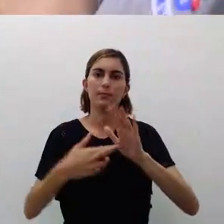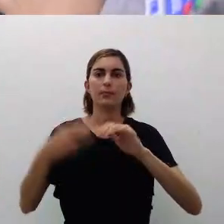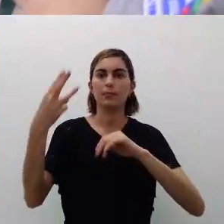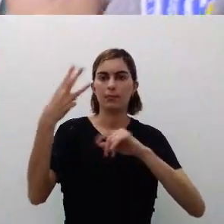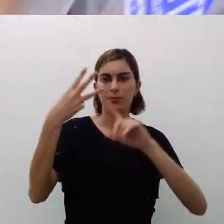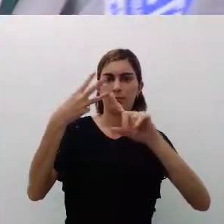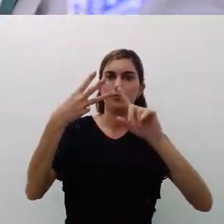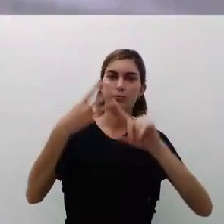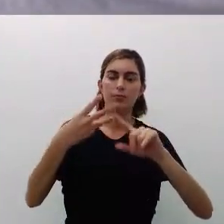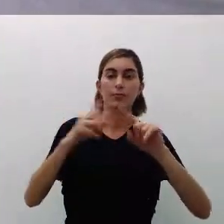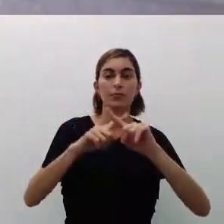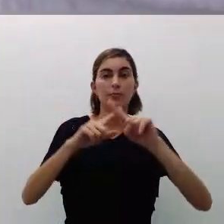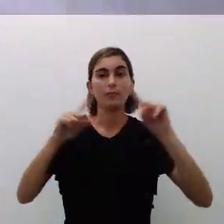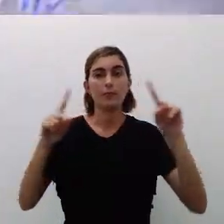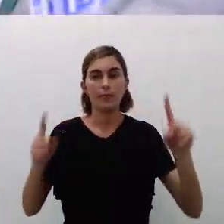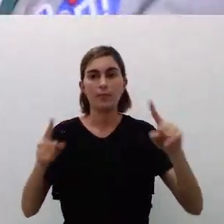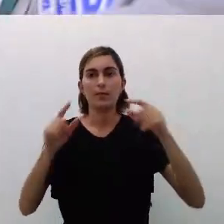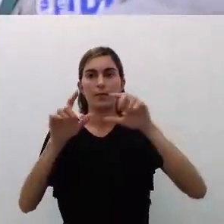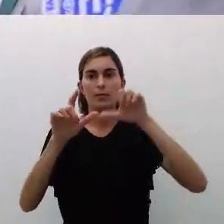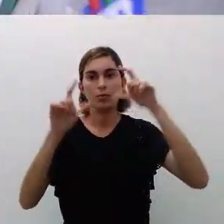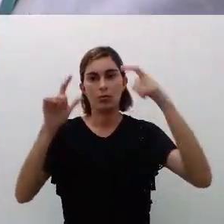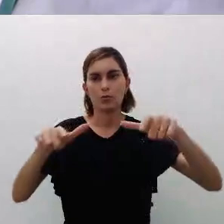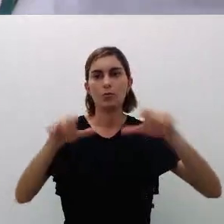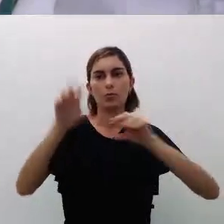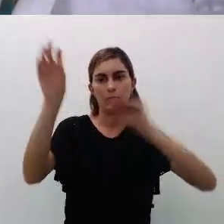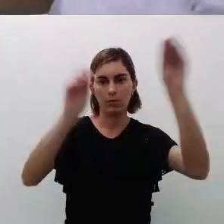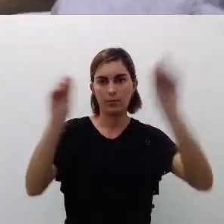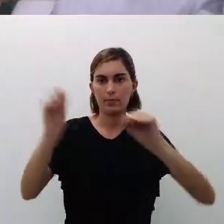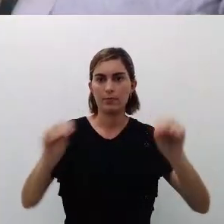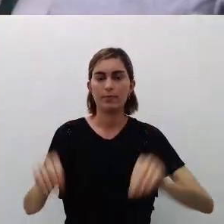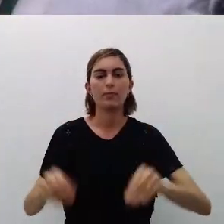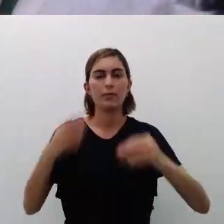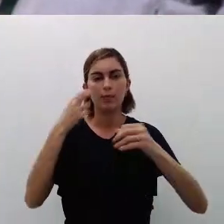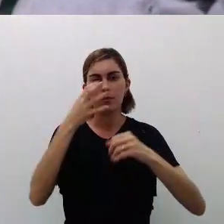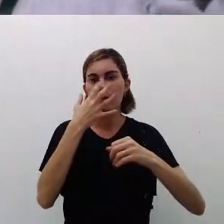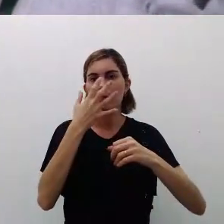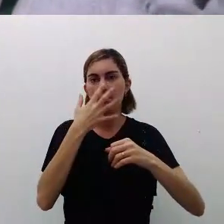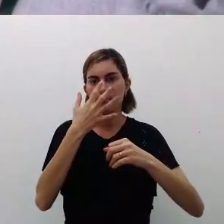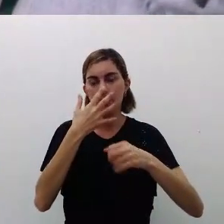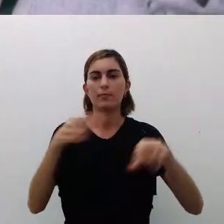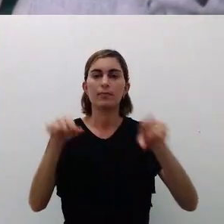Mas um ambiente para a gente observar também aqui